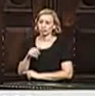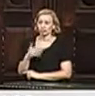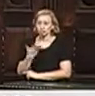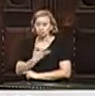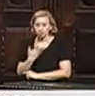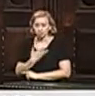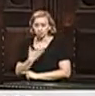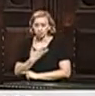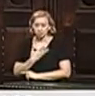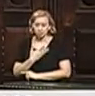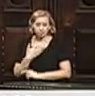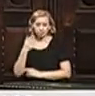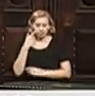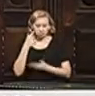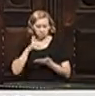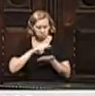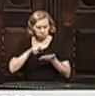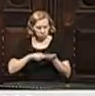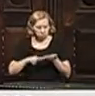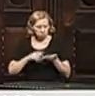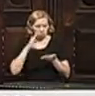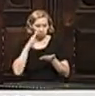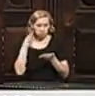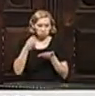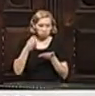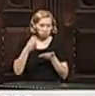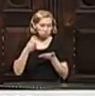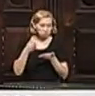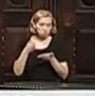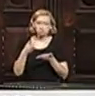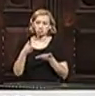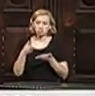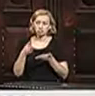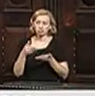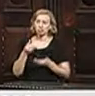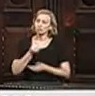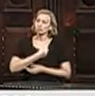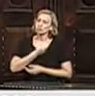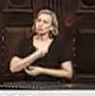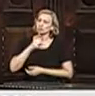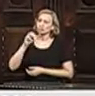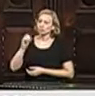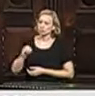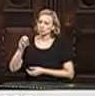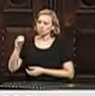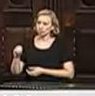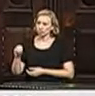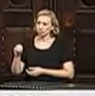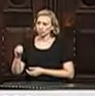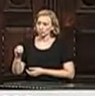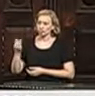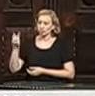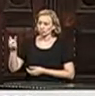de inconstitucionalidade, está autuada sob o número